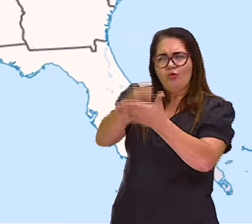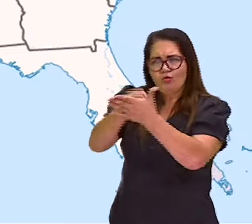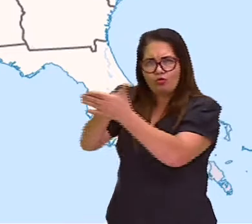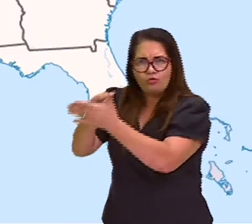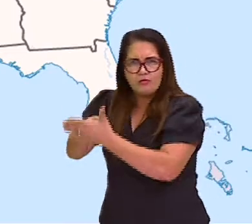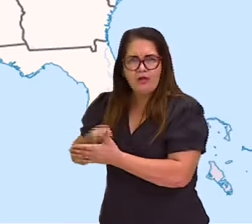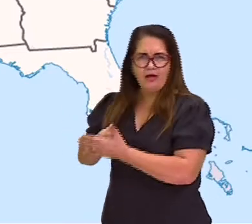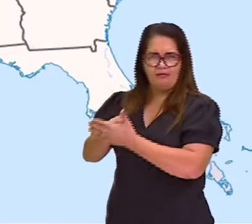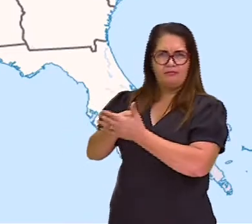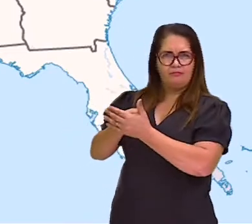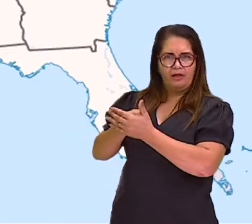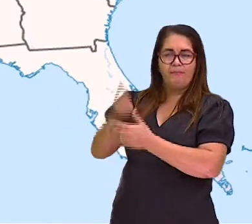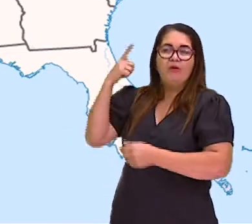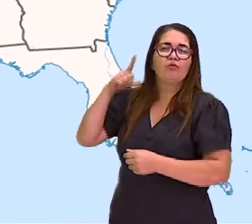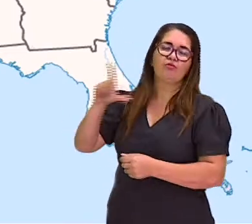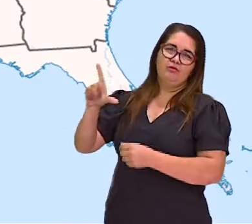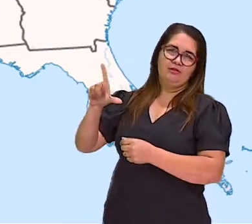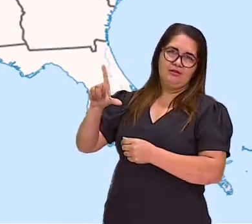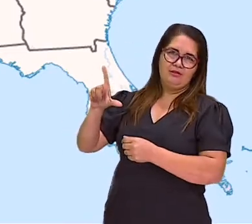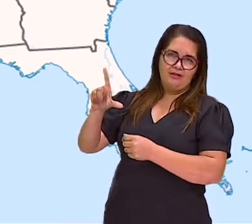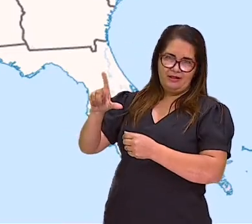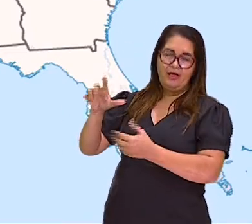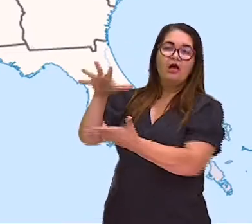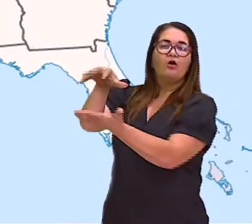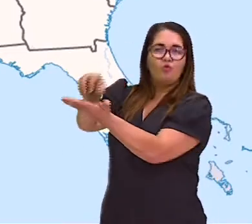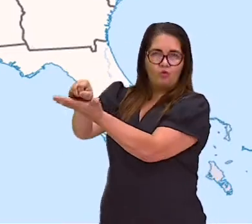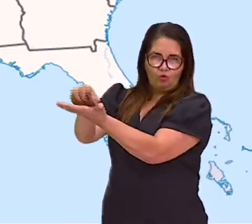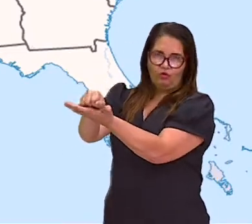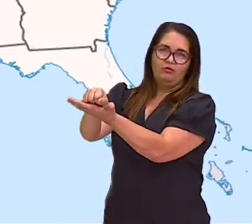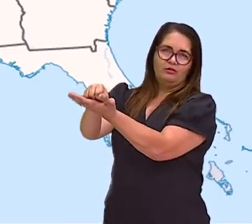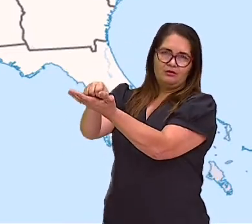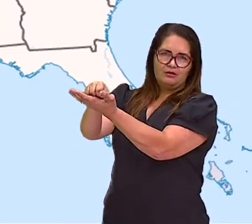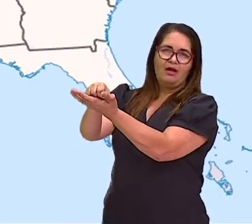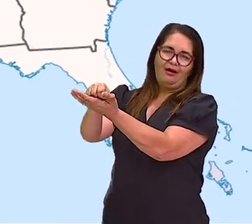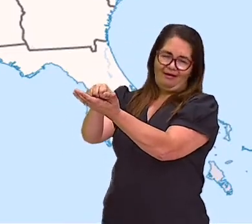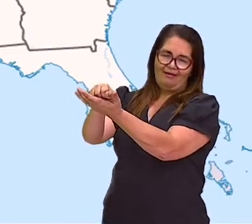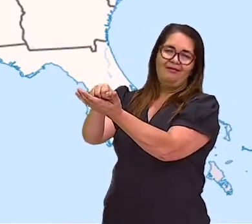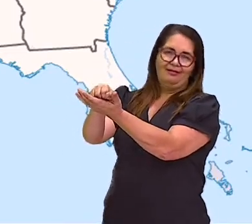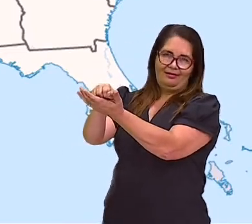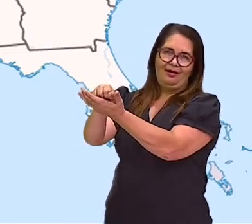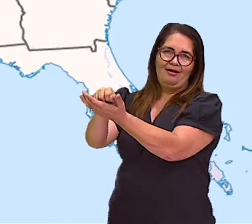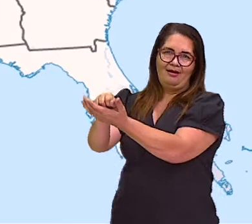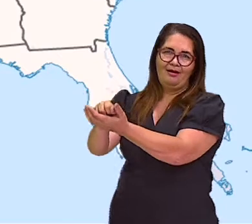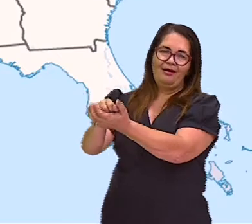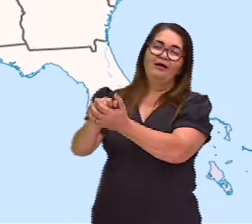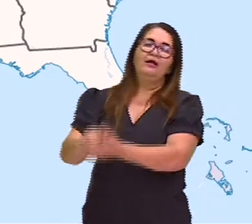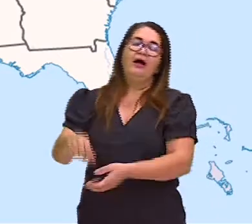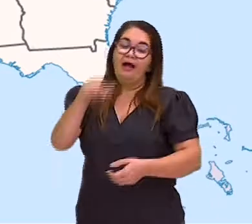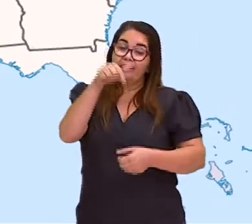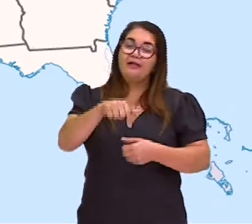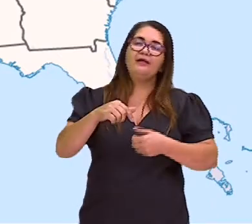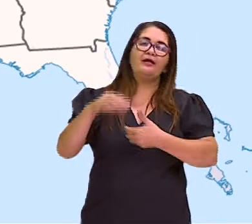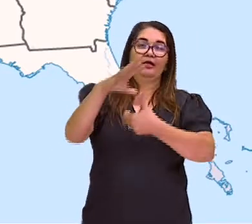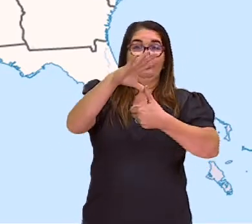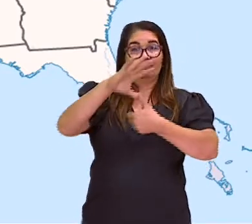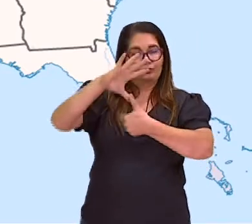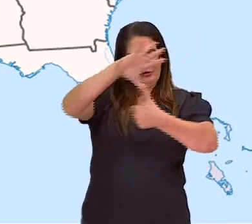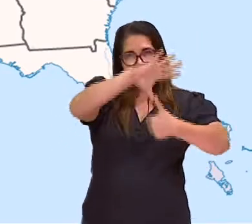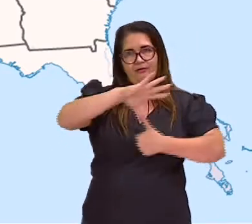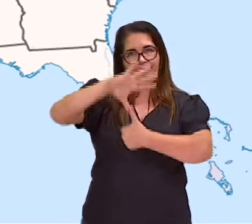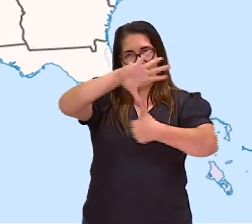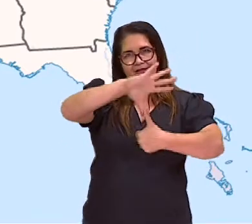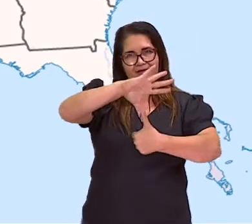foi essencial para o processo de colonização inglesa no futuro Estados Unidos da